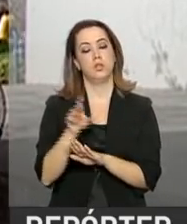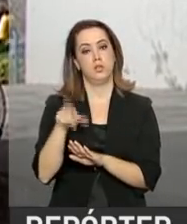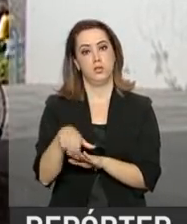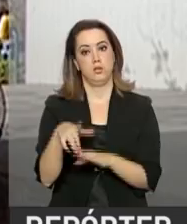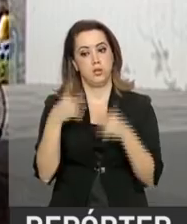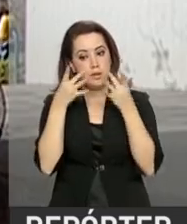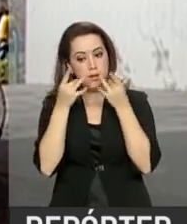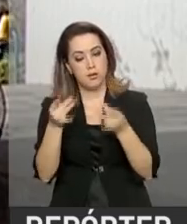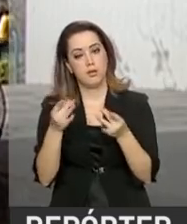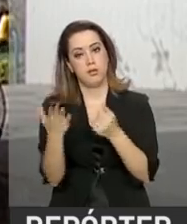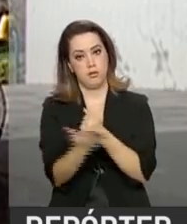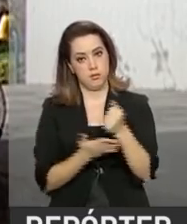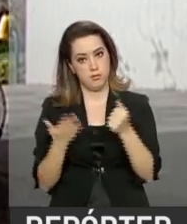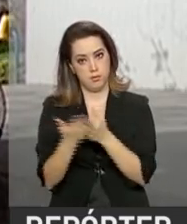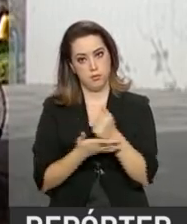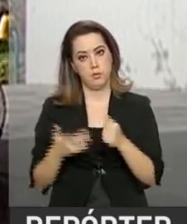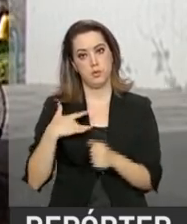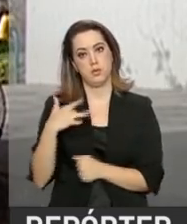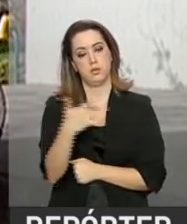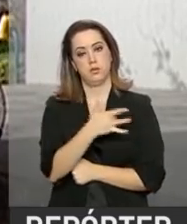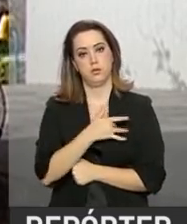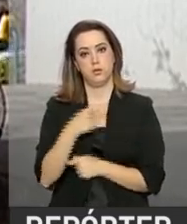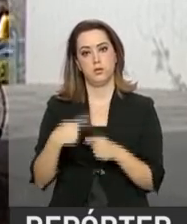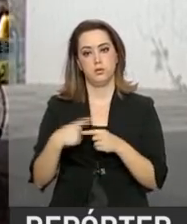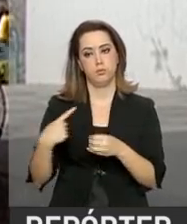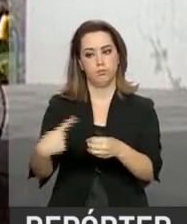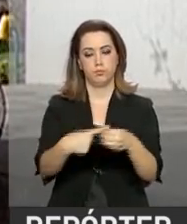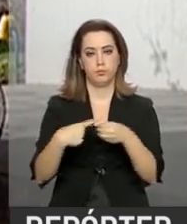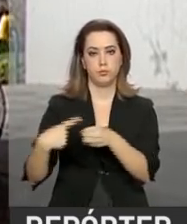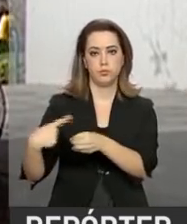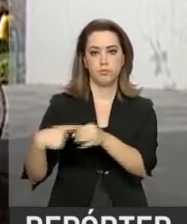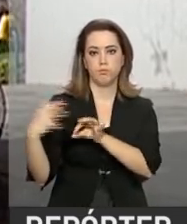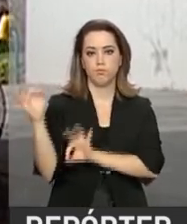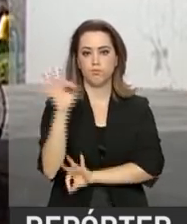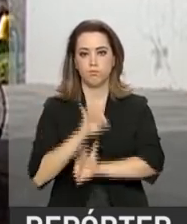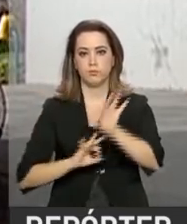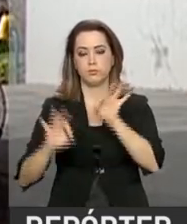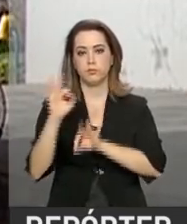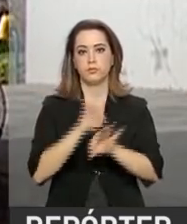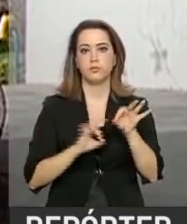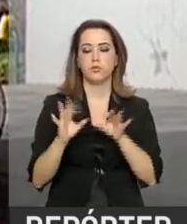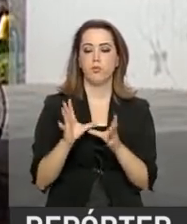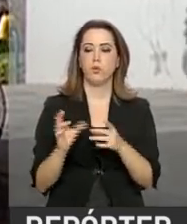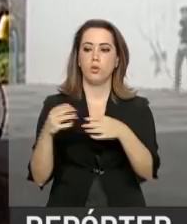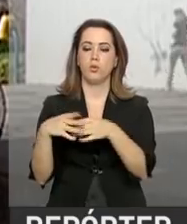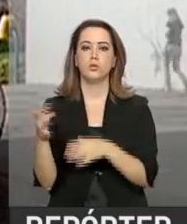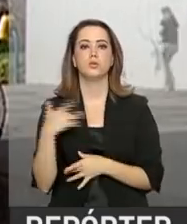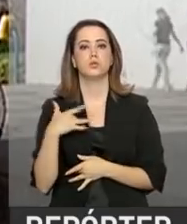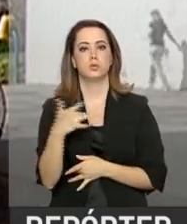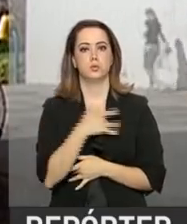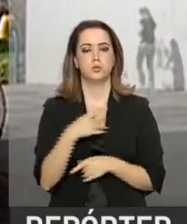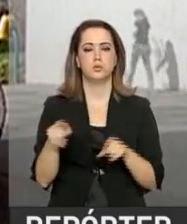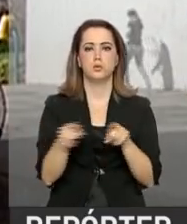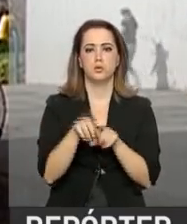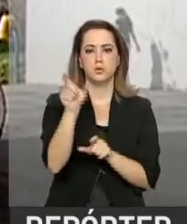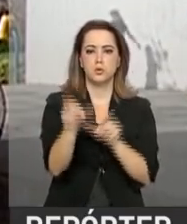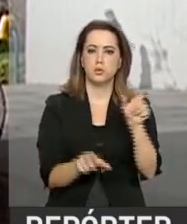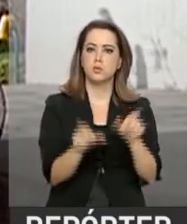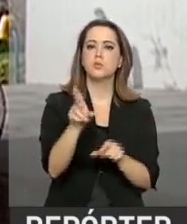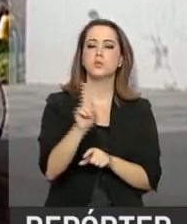básica que envia recursos aos municípios de acordo com avaliações das equipes de saúde e dos pacientes de